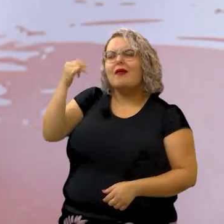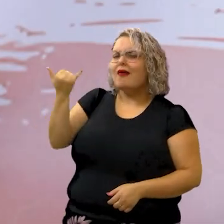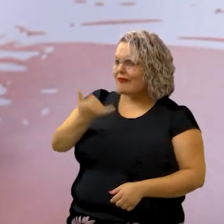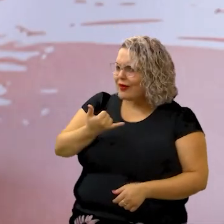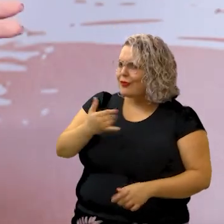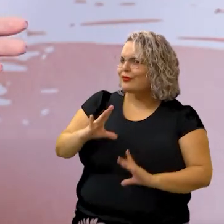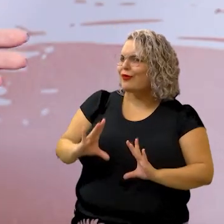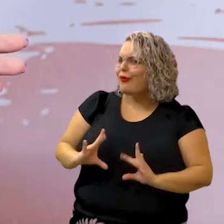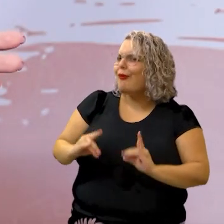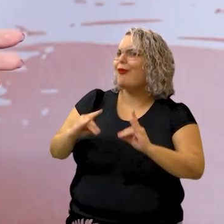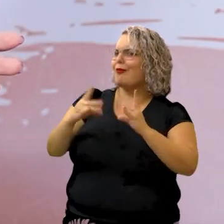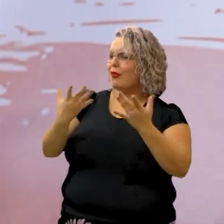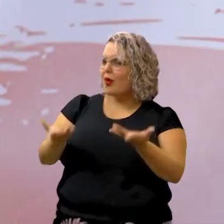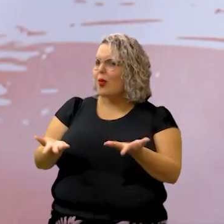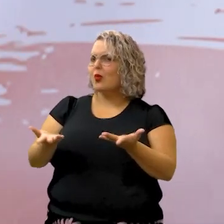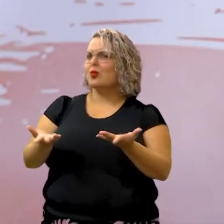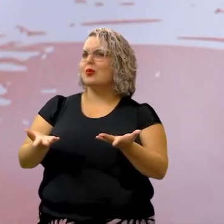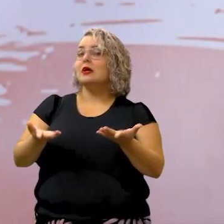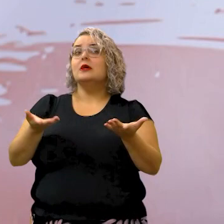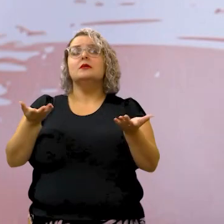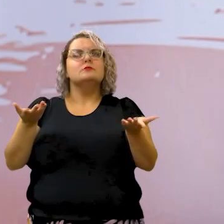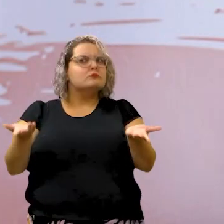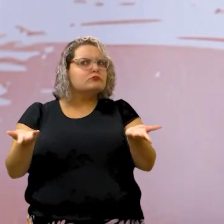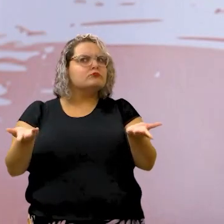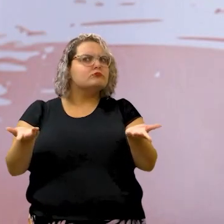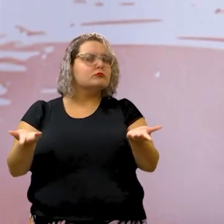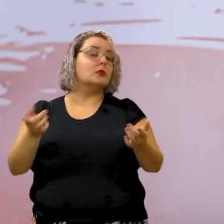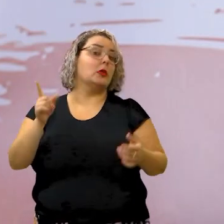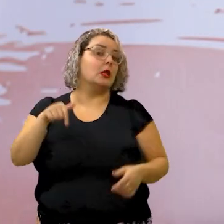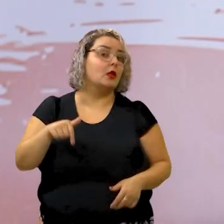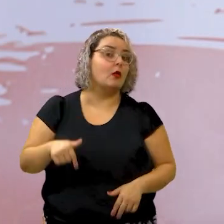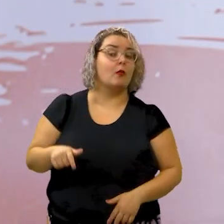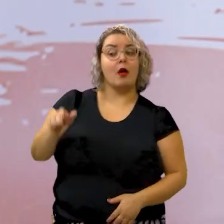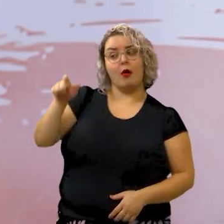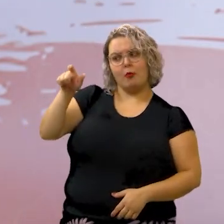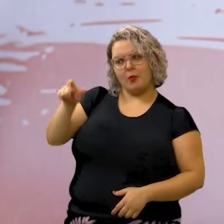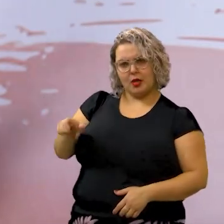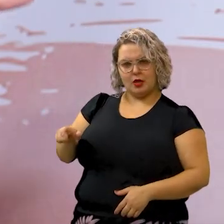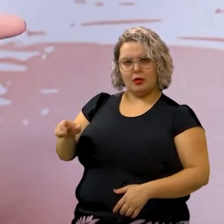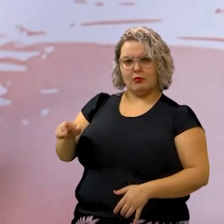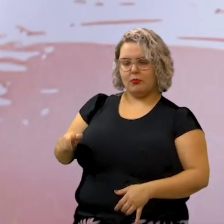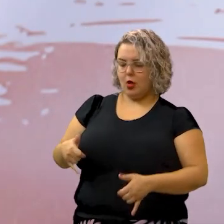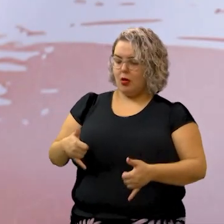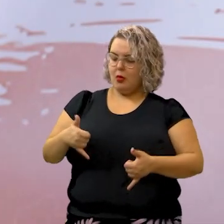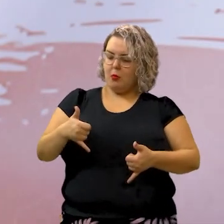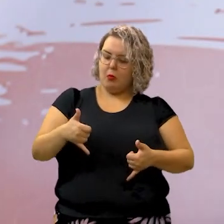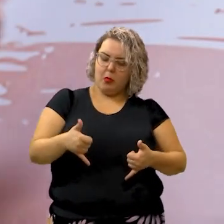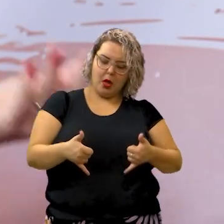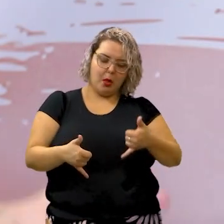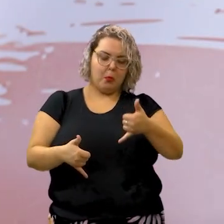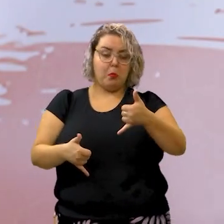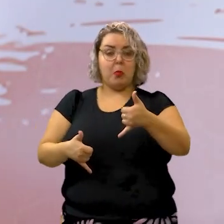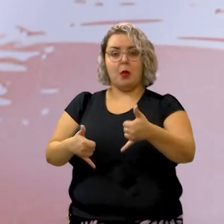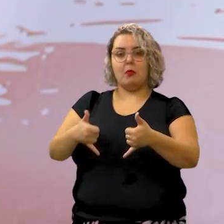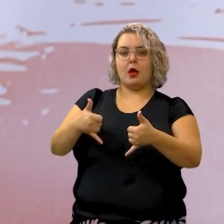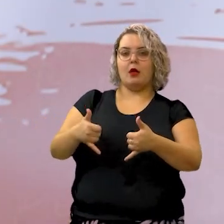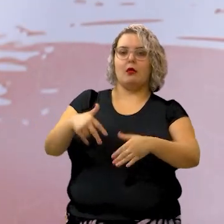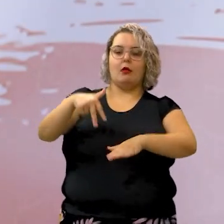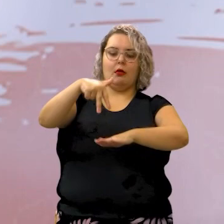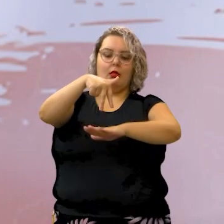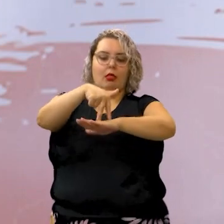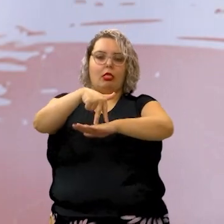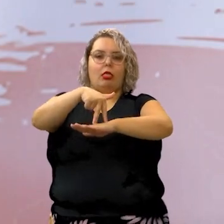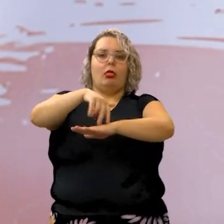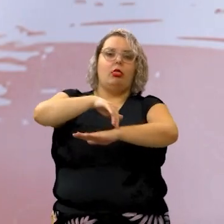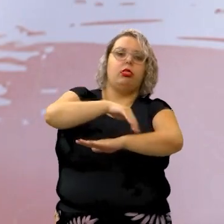aí questões hormonais, né? Então, o fato da pessoa usar o salto alto ou ficar muito tempo